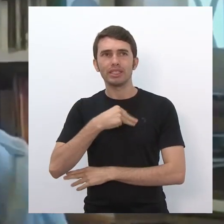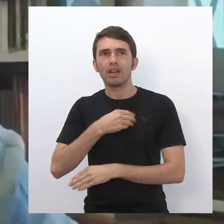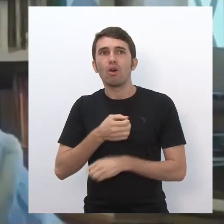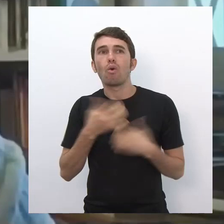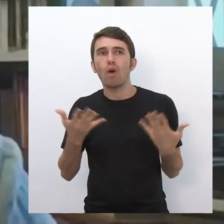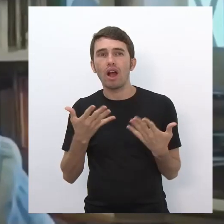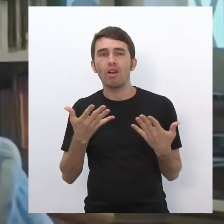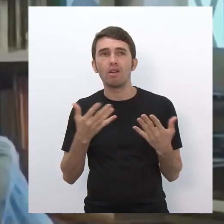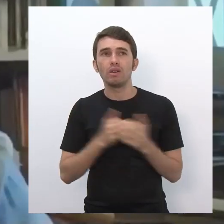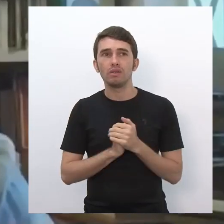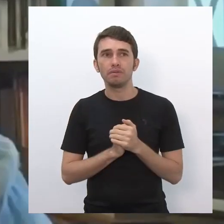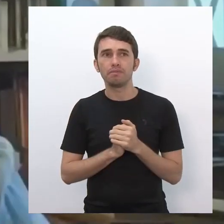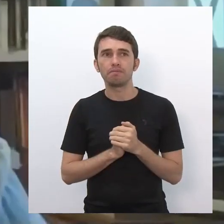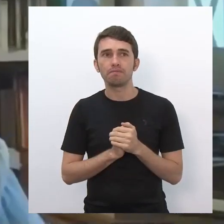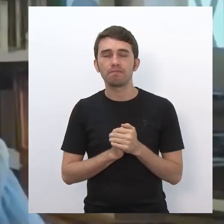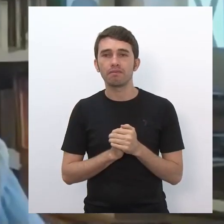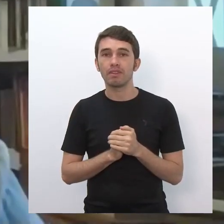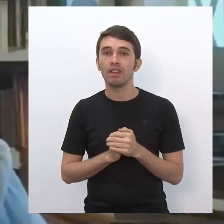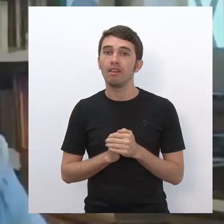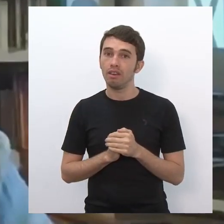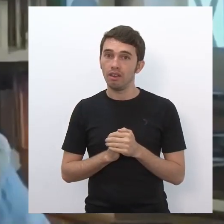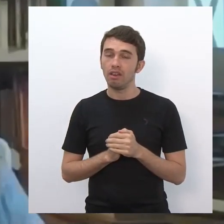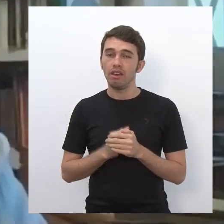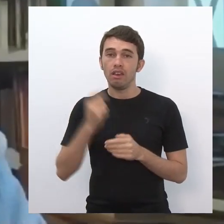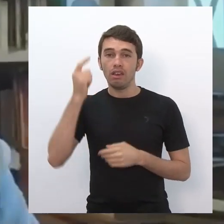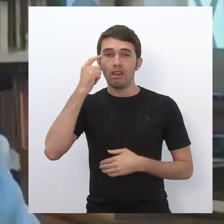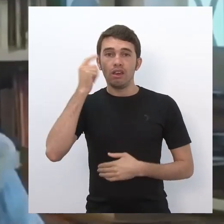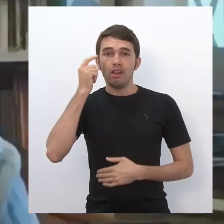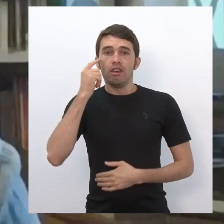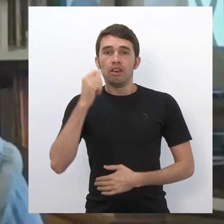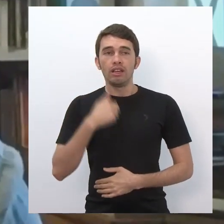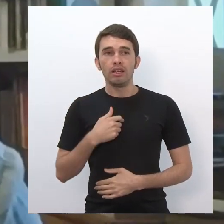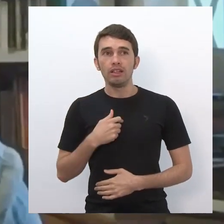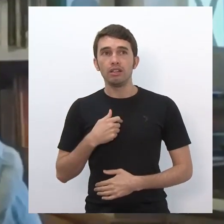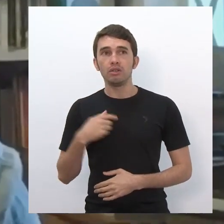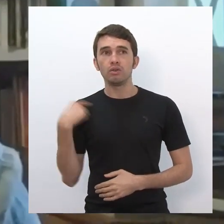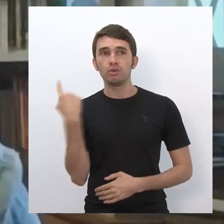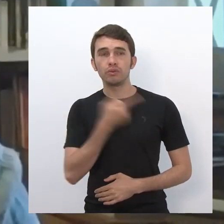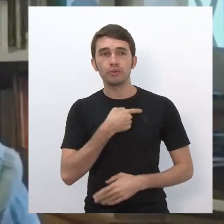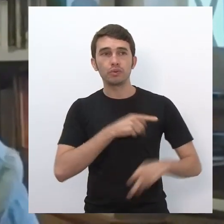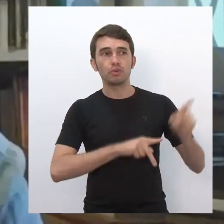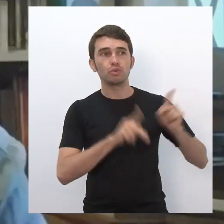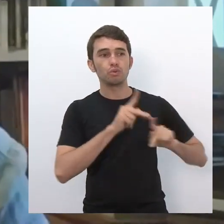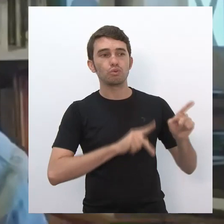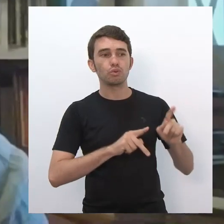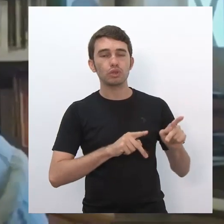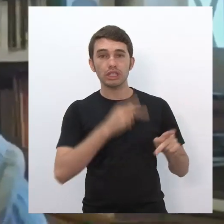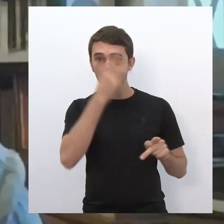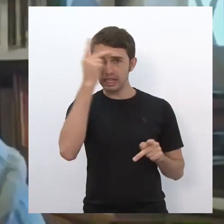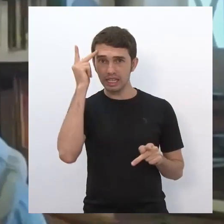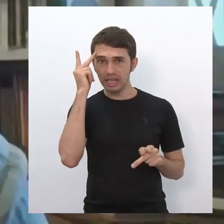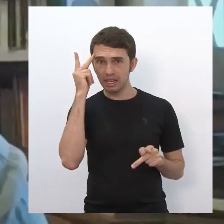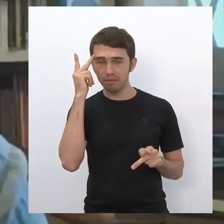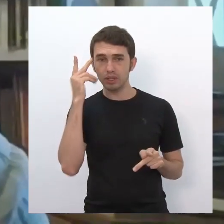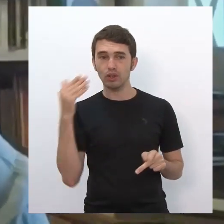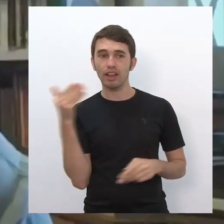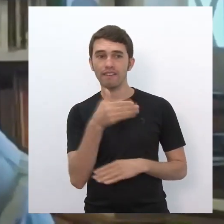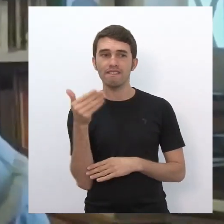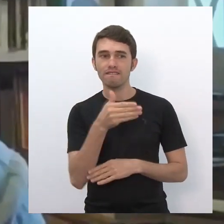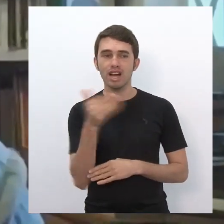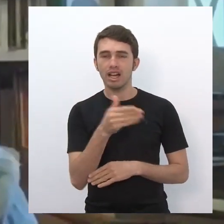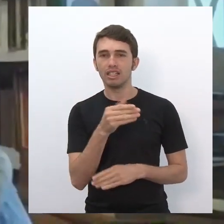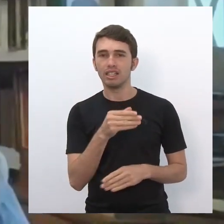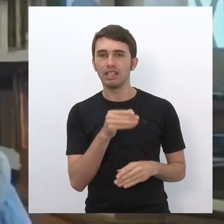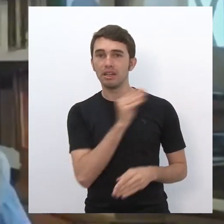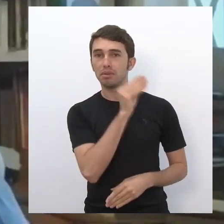E repensar a missão, em primeiro lugar, significa repensar os nossos públicos, repensar quem vai na biblioteca. E não adianta